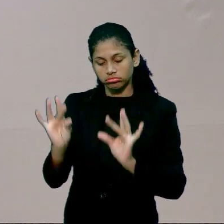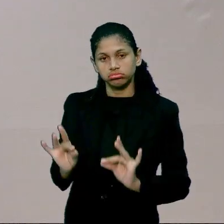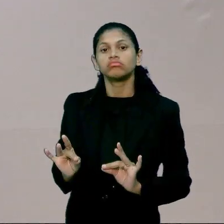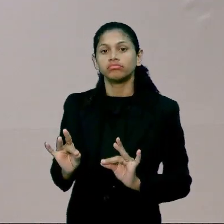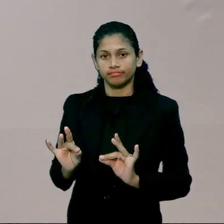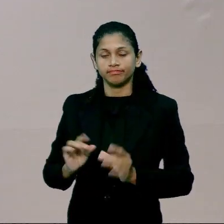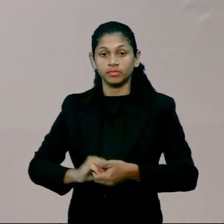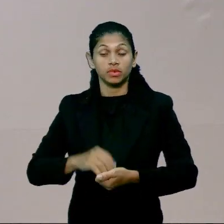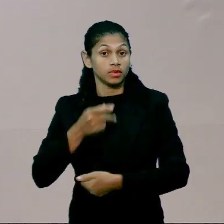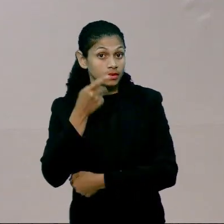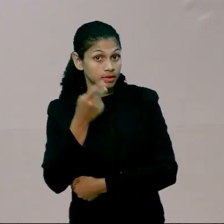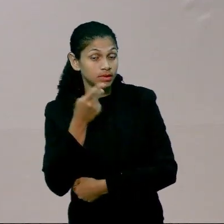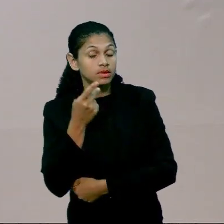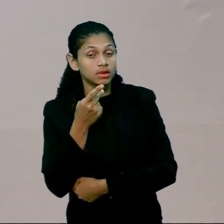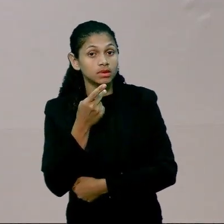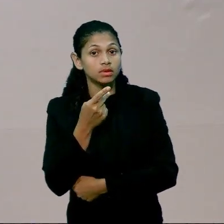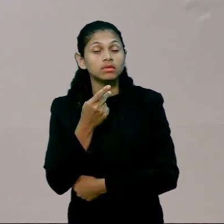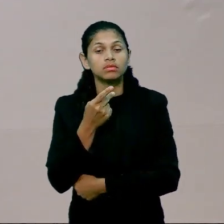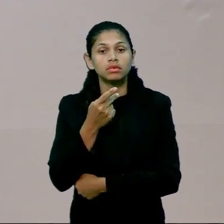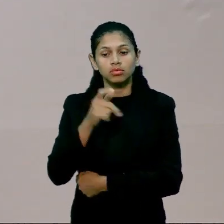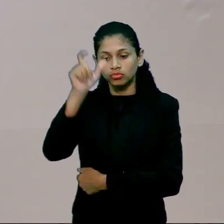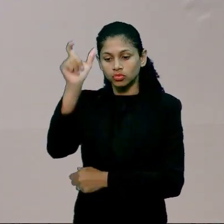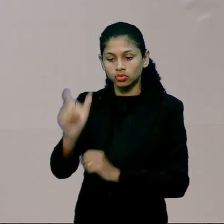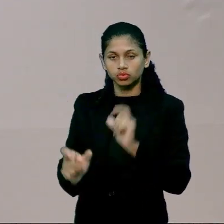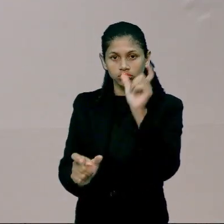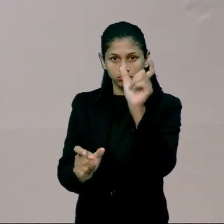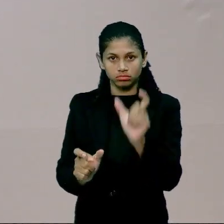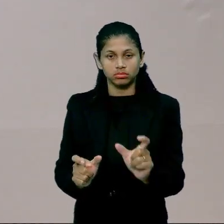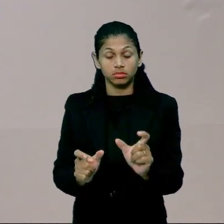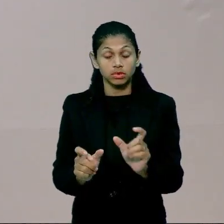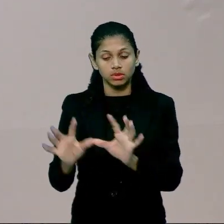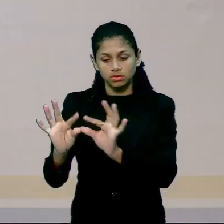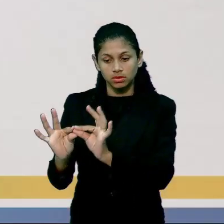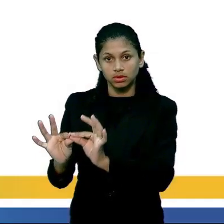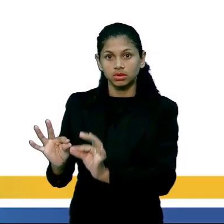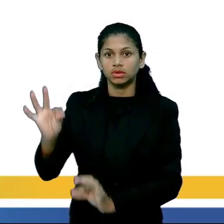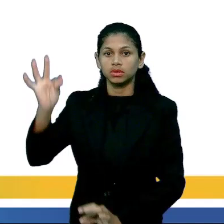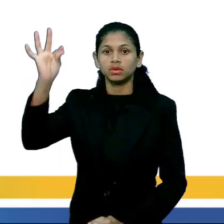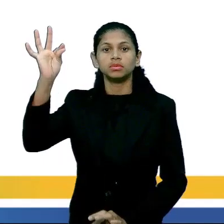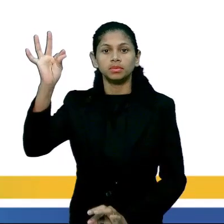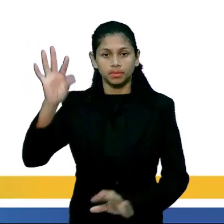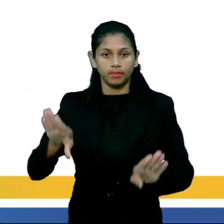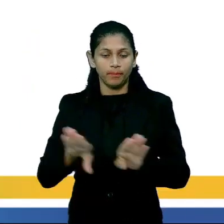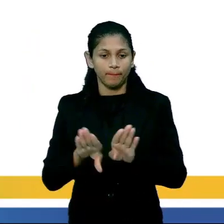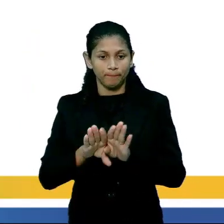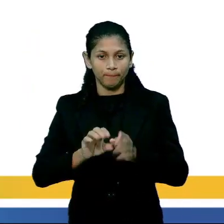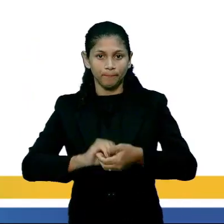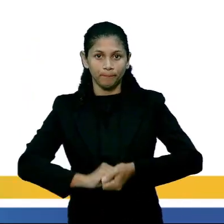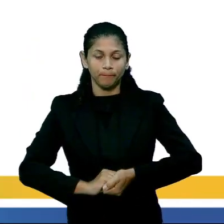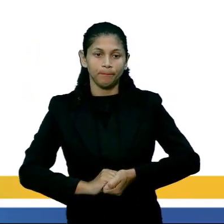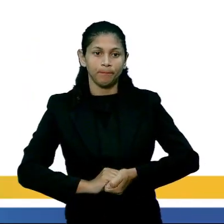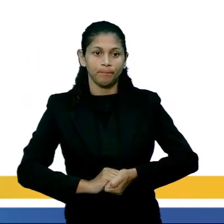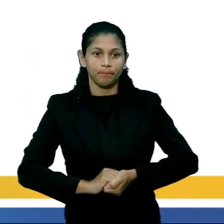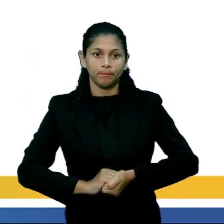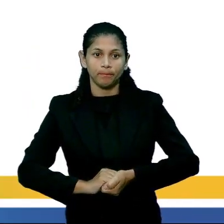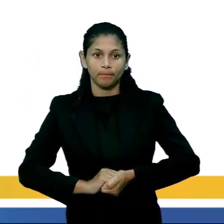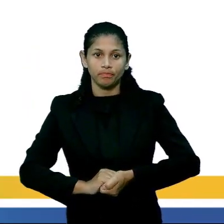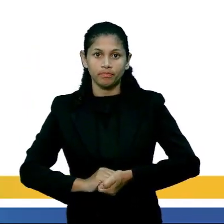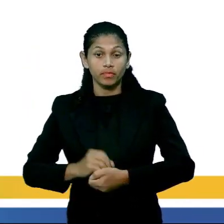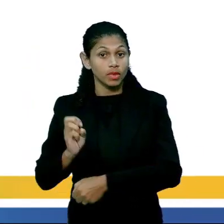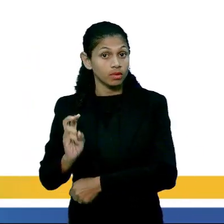falamos dos jogadores e suas alturas Tudo bem então continuando Olha aí